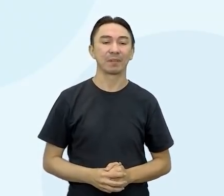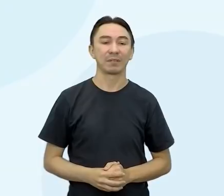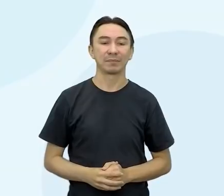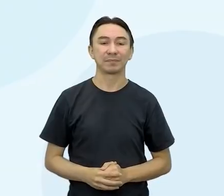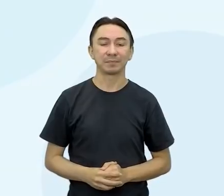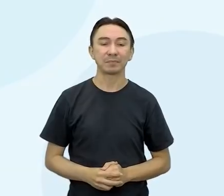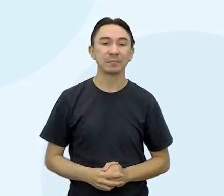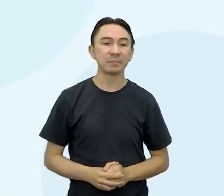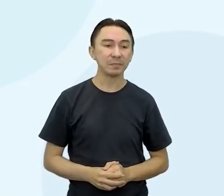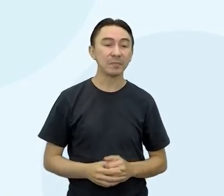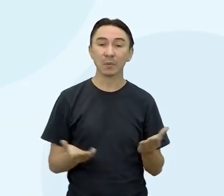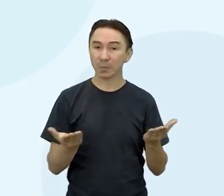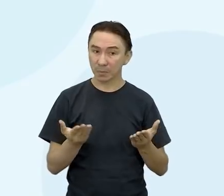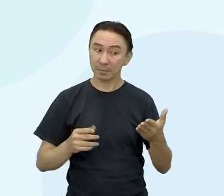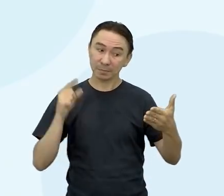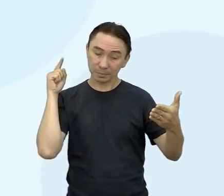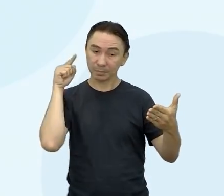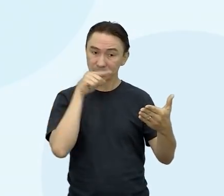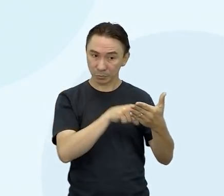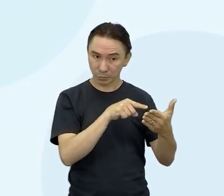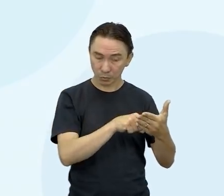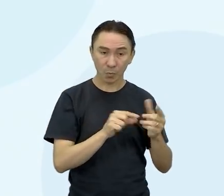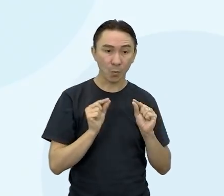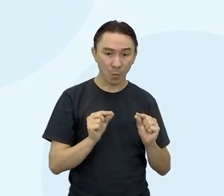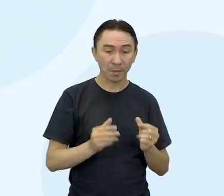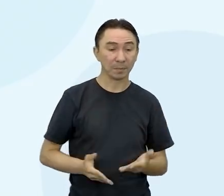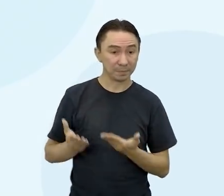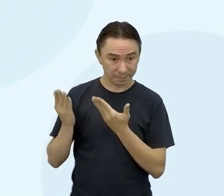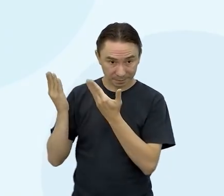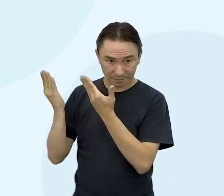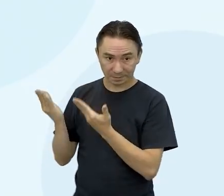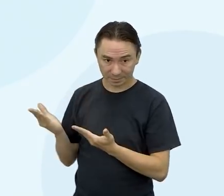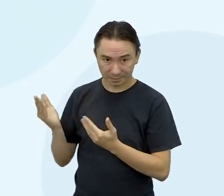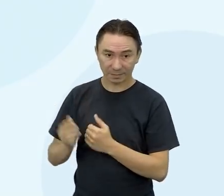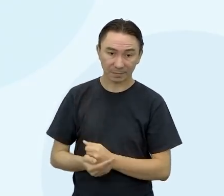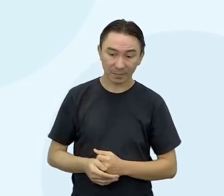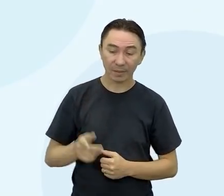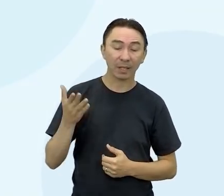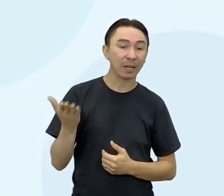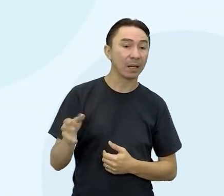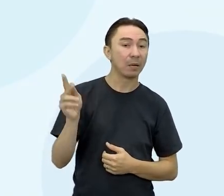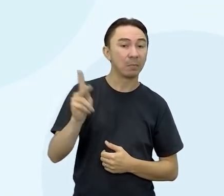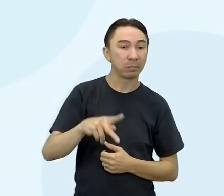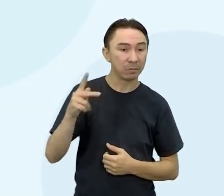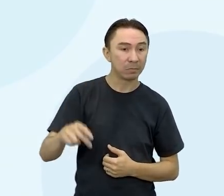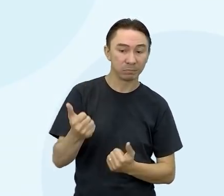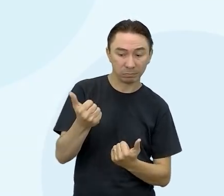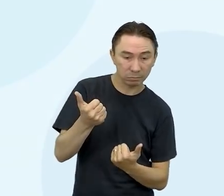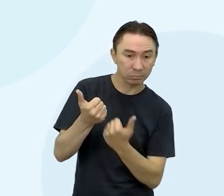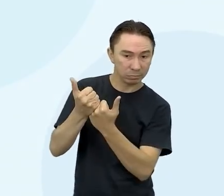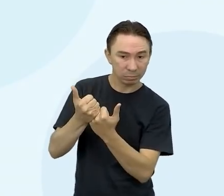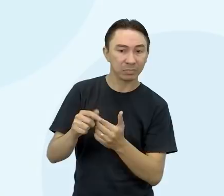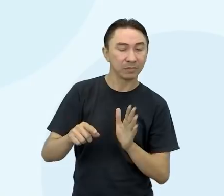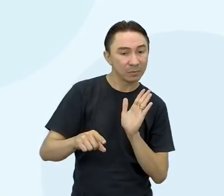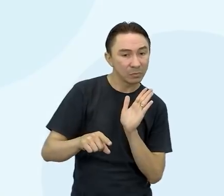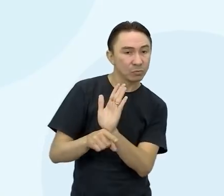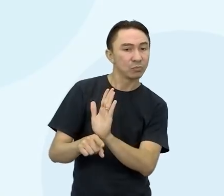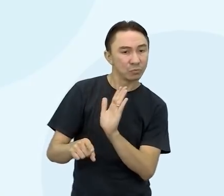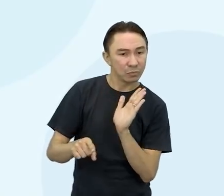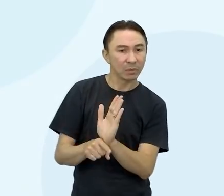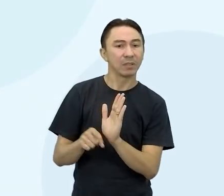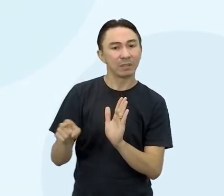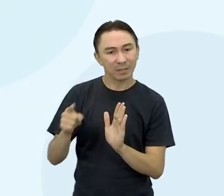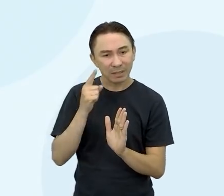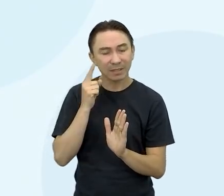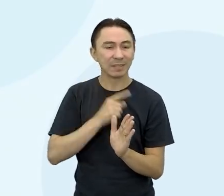então, hoje são subsidiar os professores frente à recuperação e aprofundamento da aprendizagem nos componentes